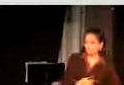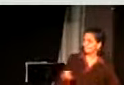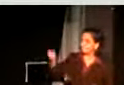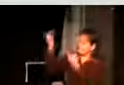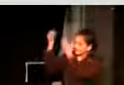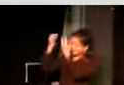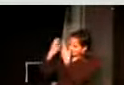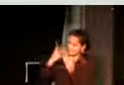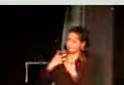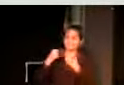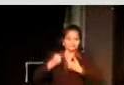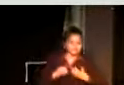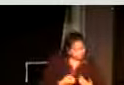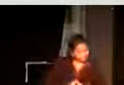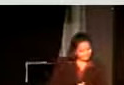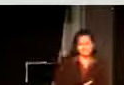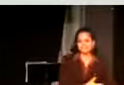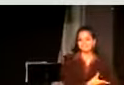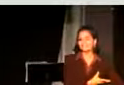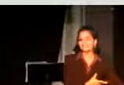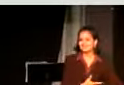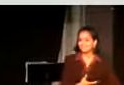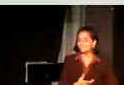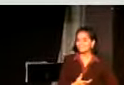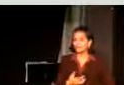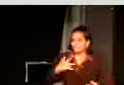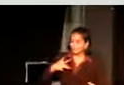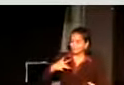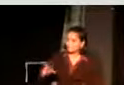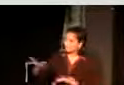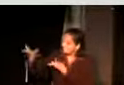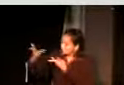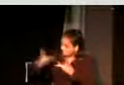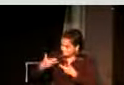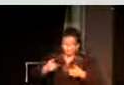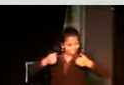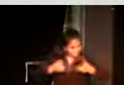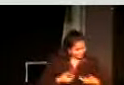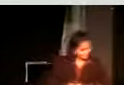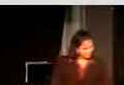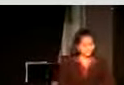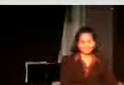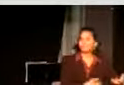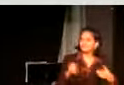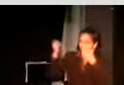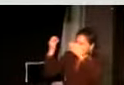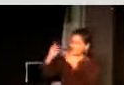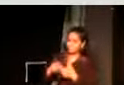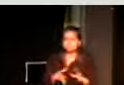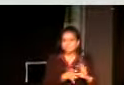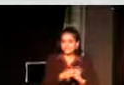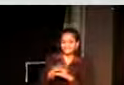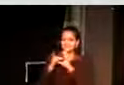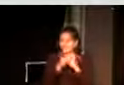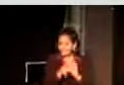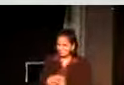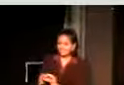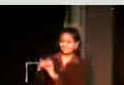de pessoas que estão exercendo misericórdia continuamente cotidianamente